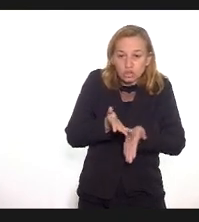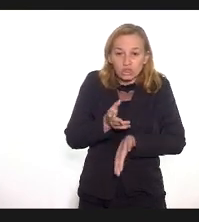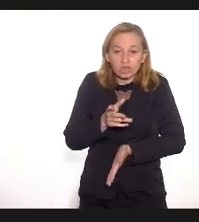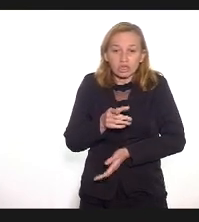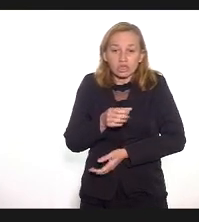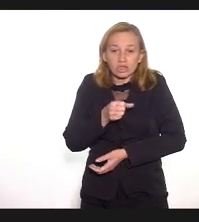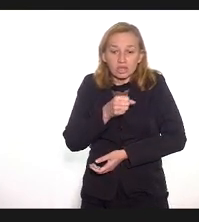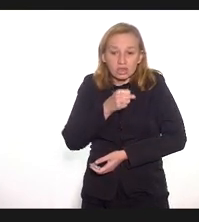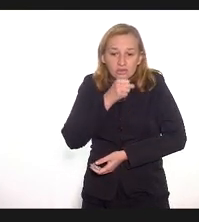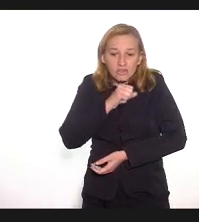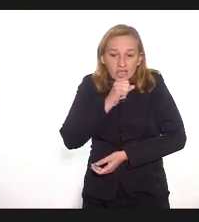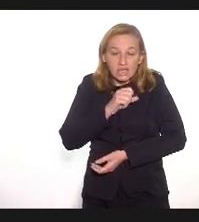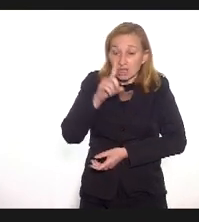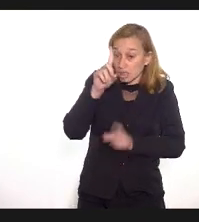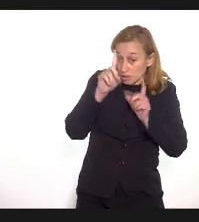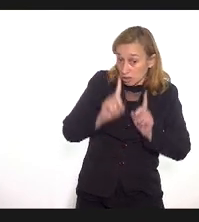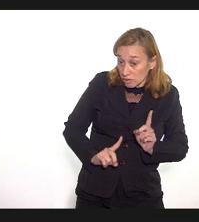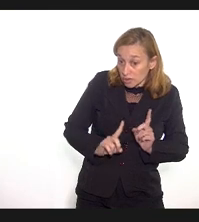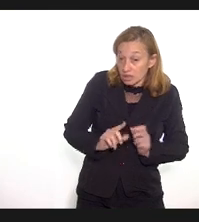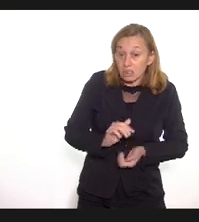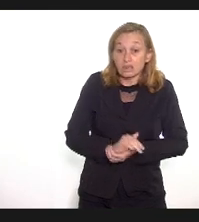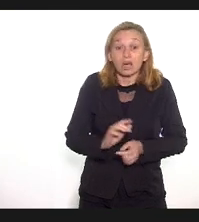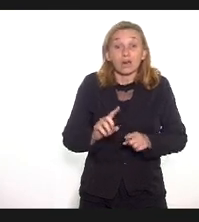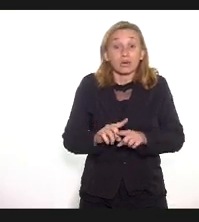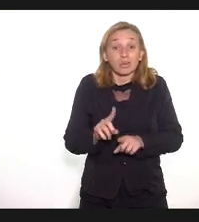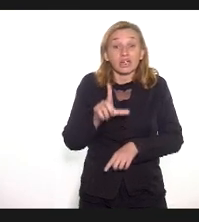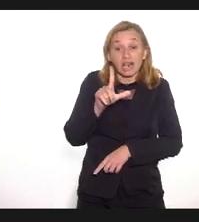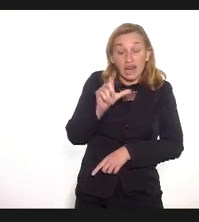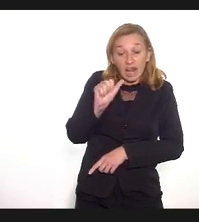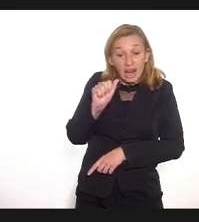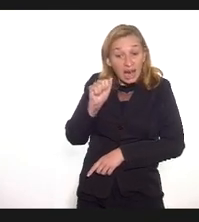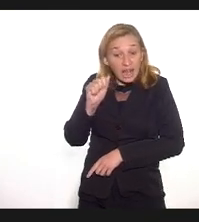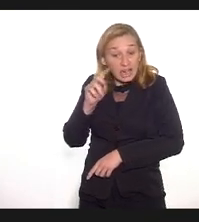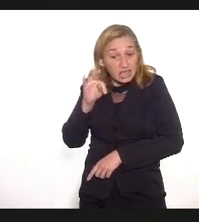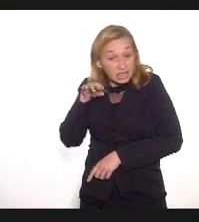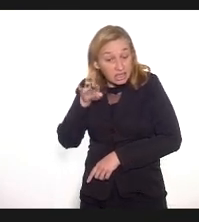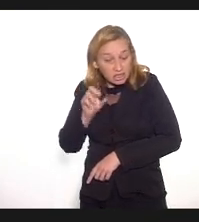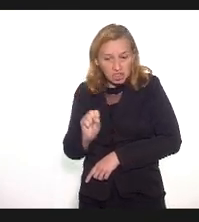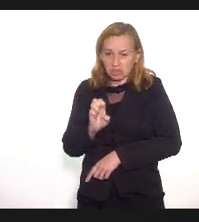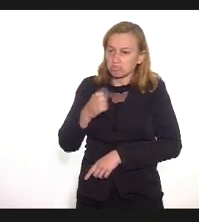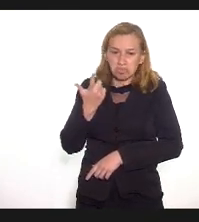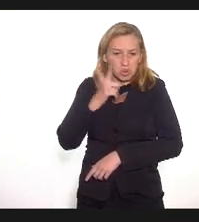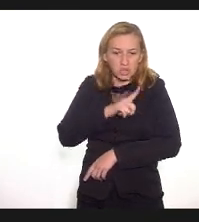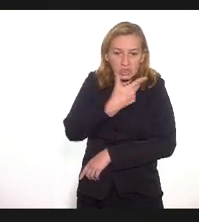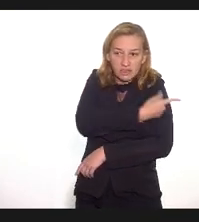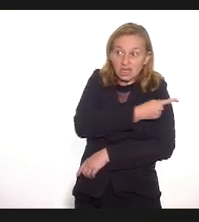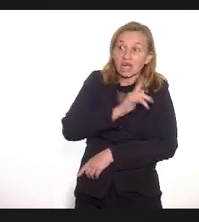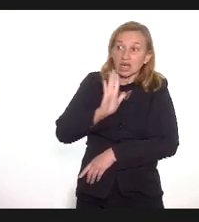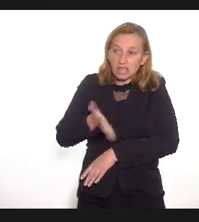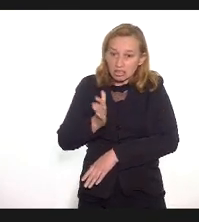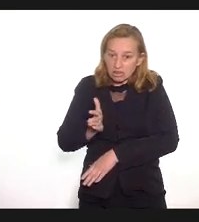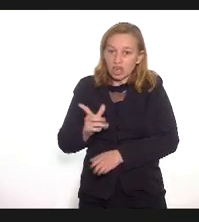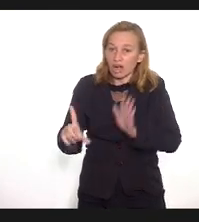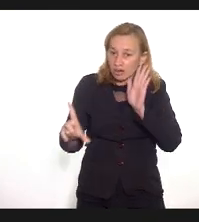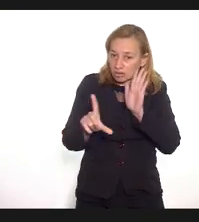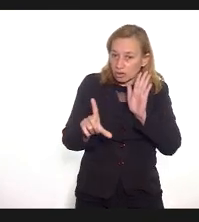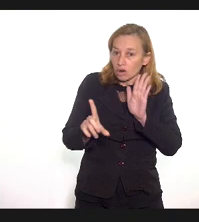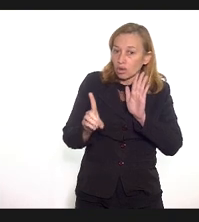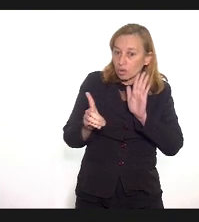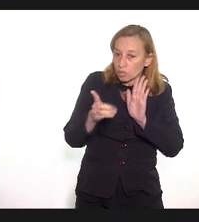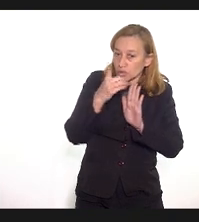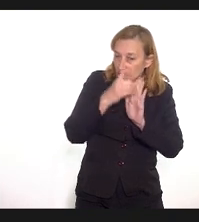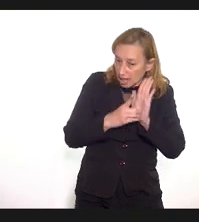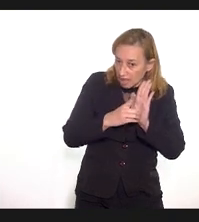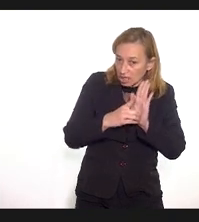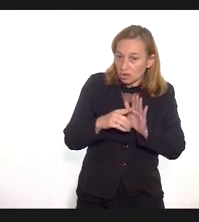cuidadores de pessoas com deficiência, mas lactantes. Não estão conseguindo se vacinar e já há um decreto no governo do estado nesse sentido,